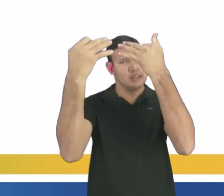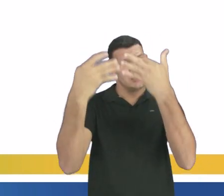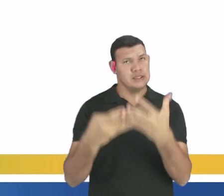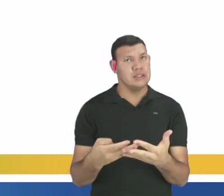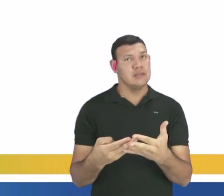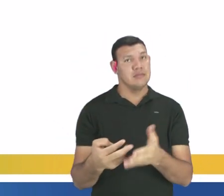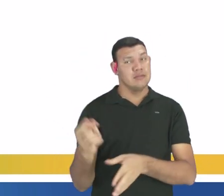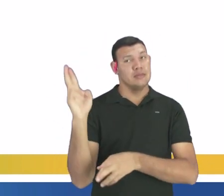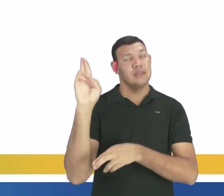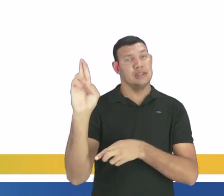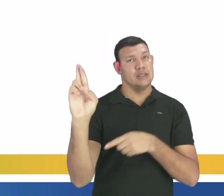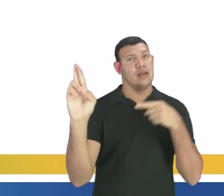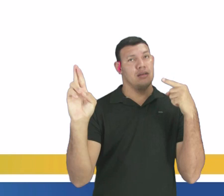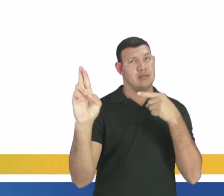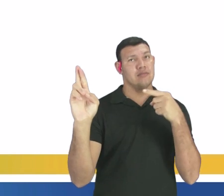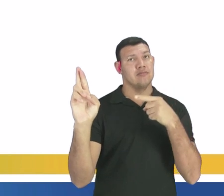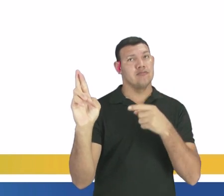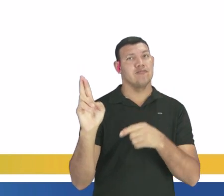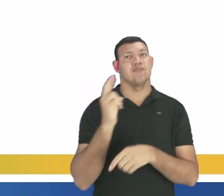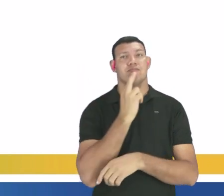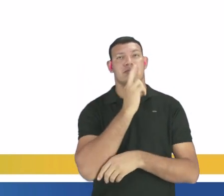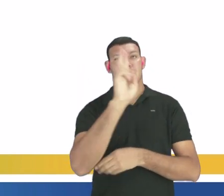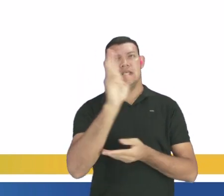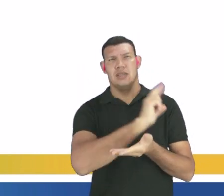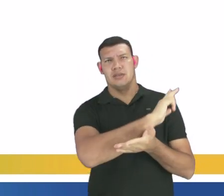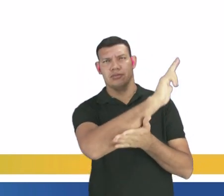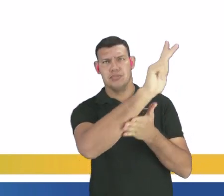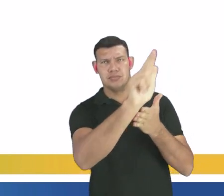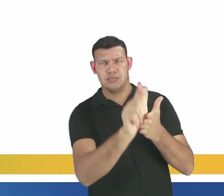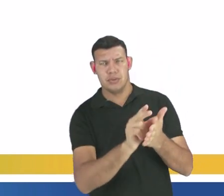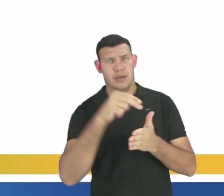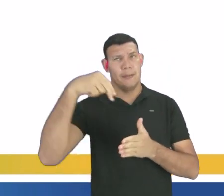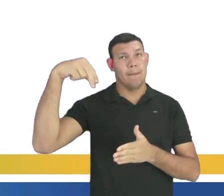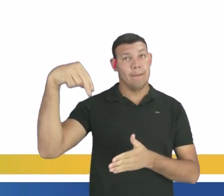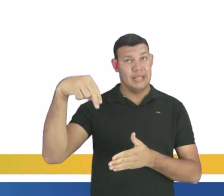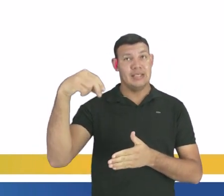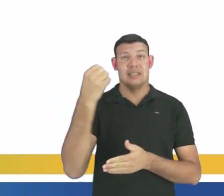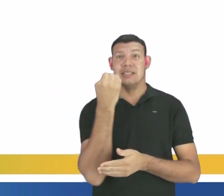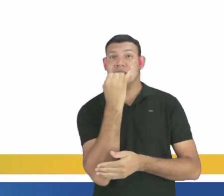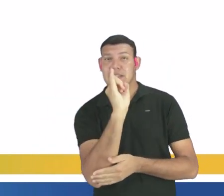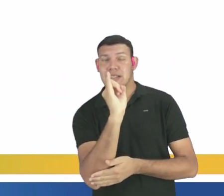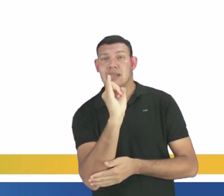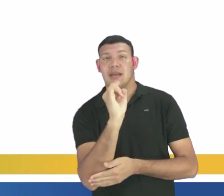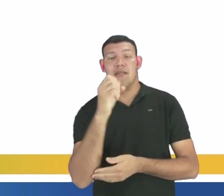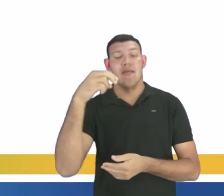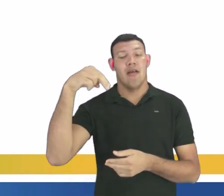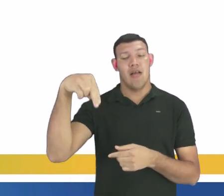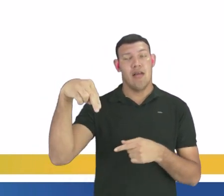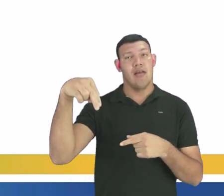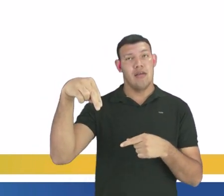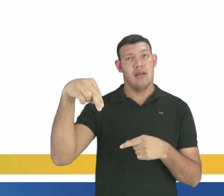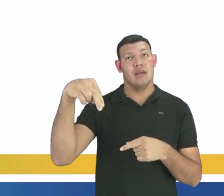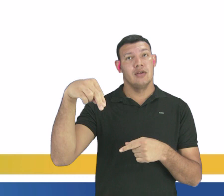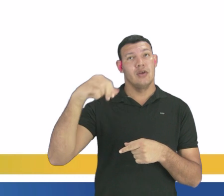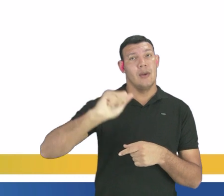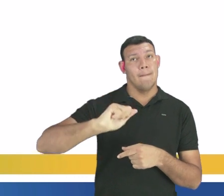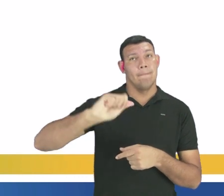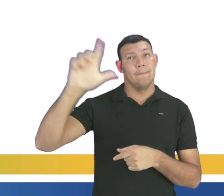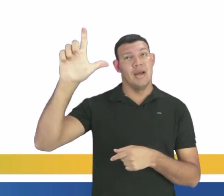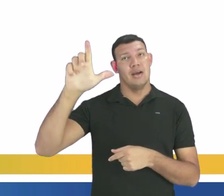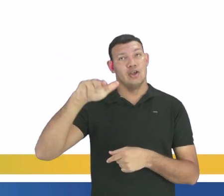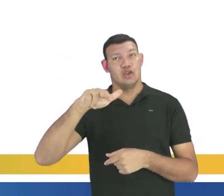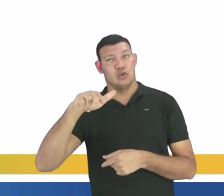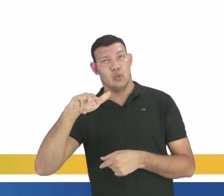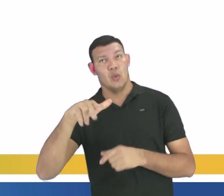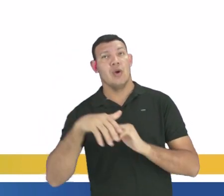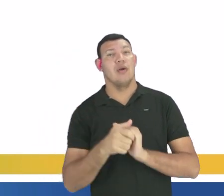R é uma raiz de multiplicidade n quando esse n for maior ou igual a 1, da